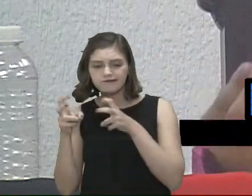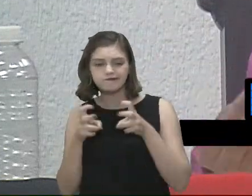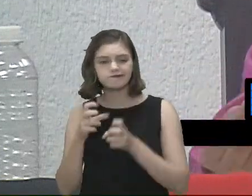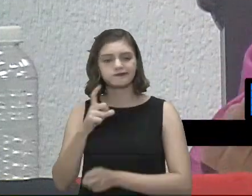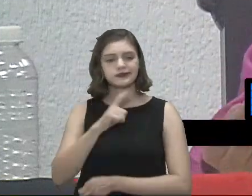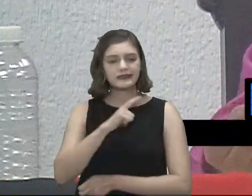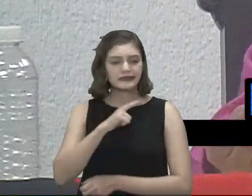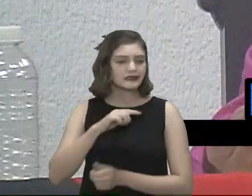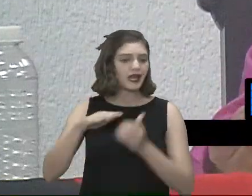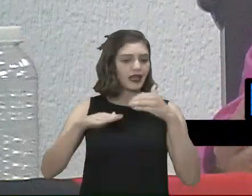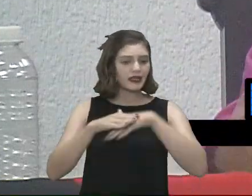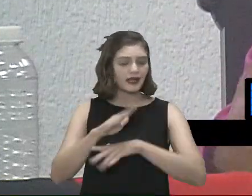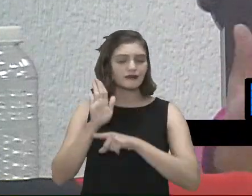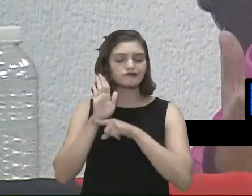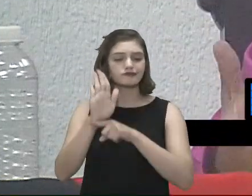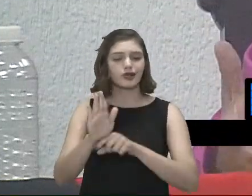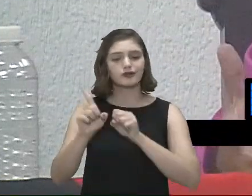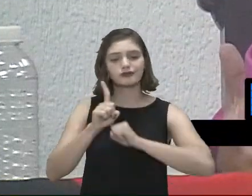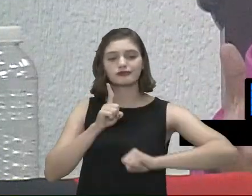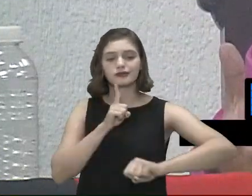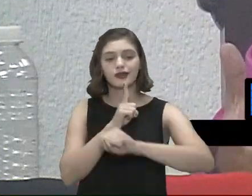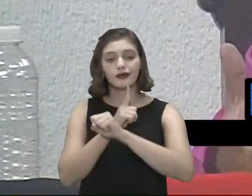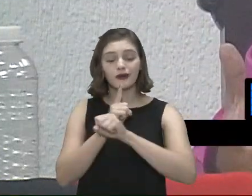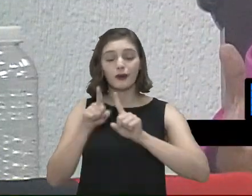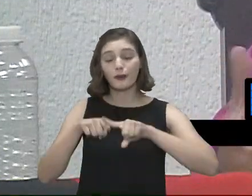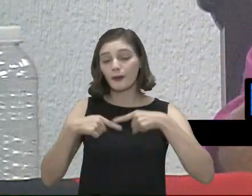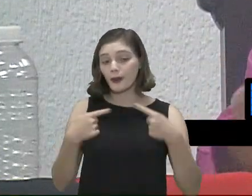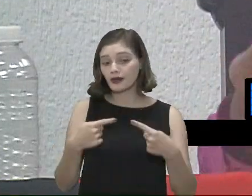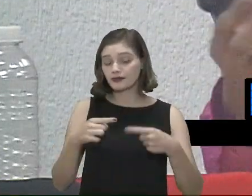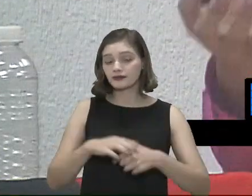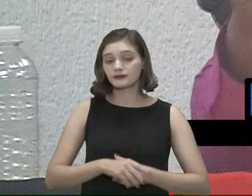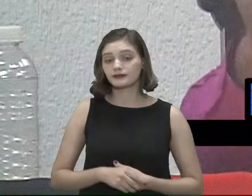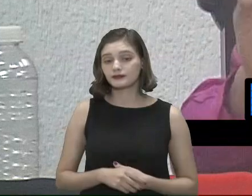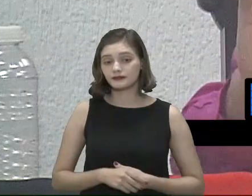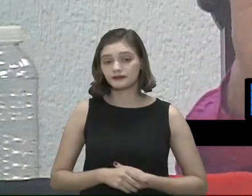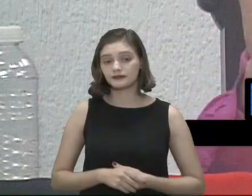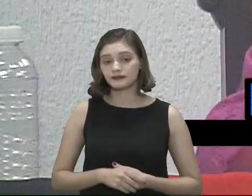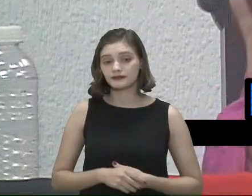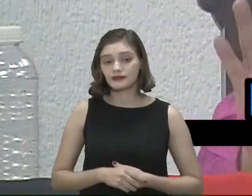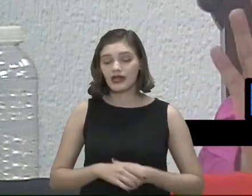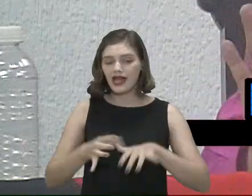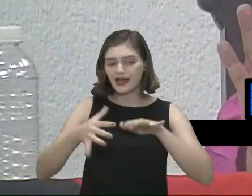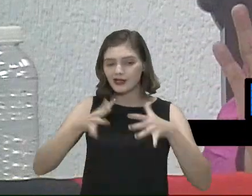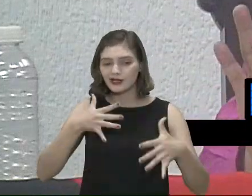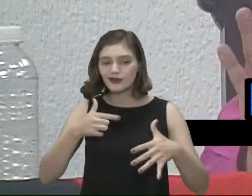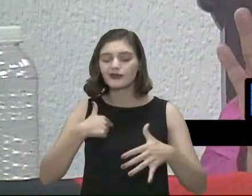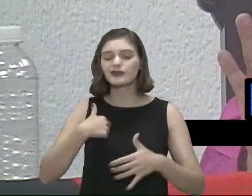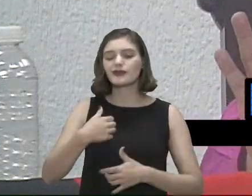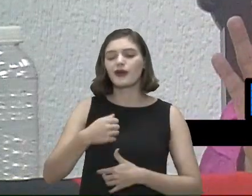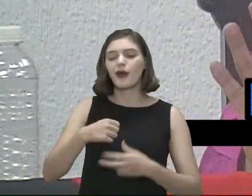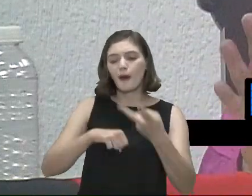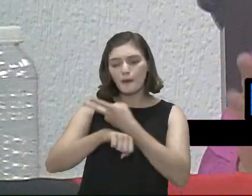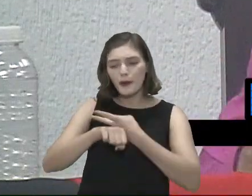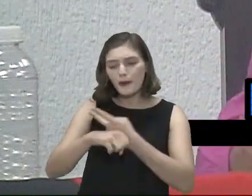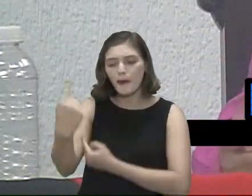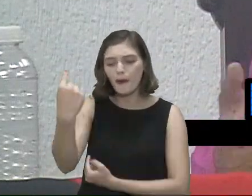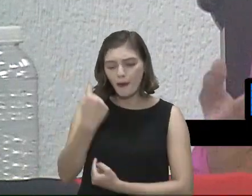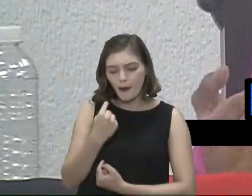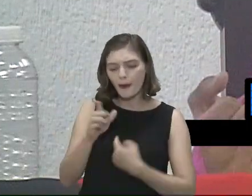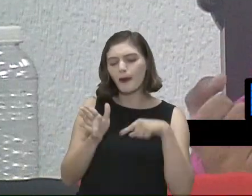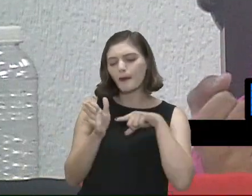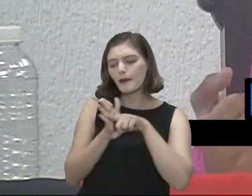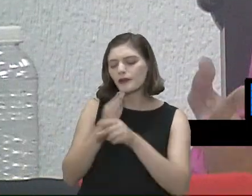existem dentro da assistência, né, mas que assim, vez ou outra estão me procurando para me perguntar como